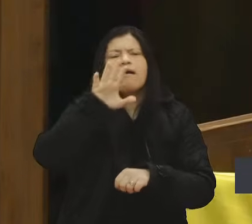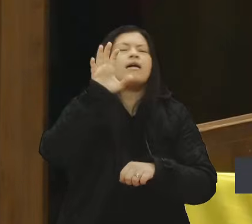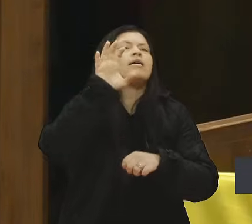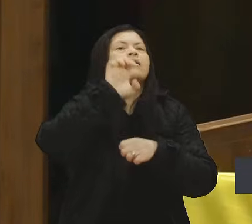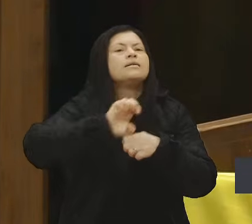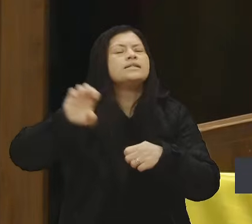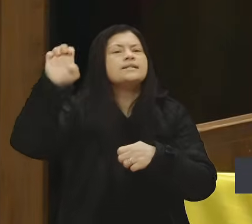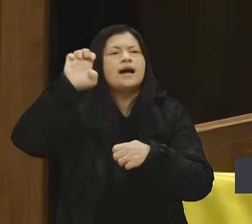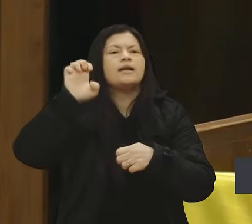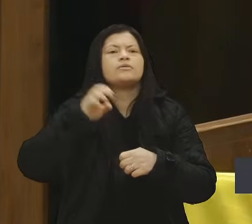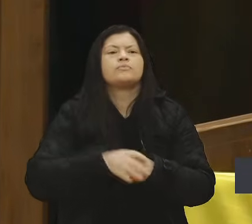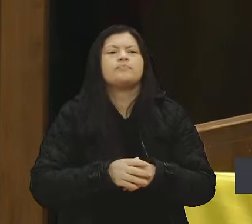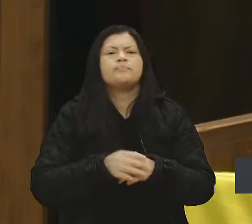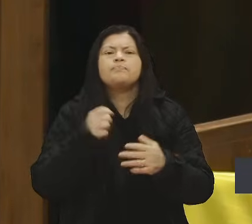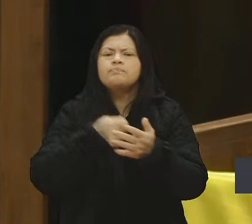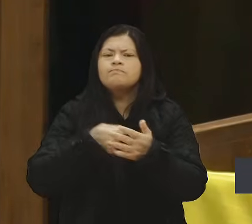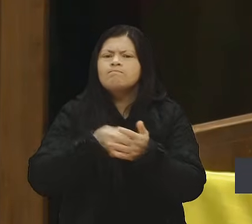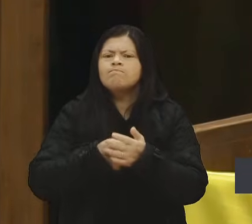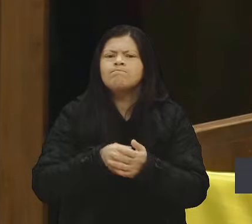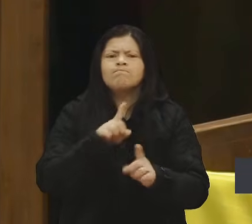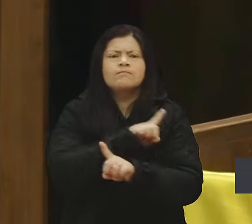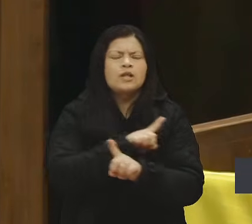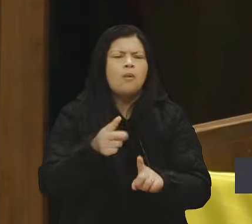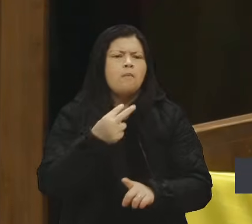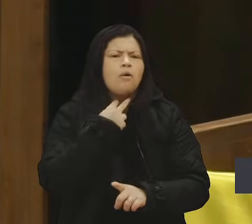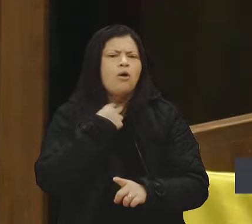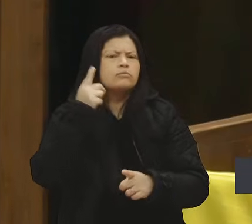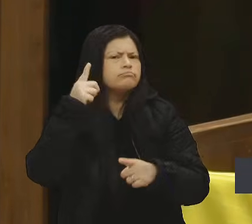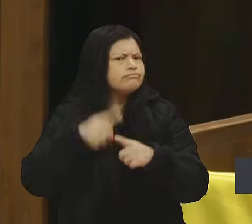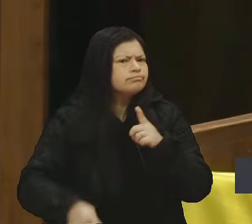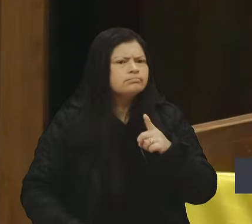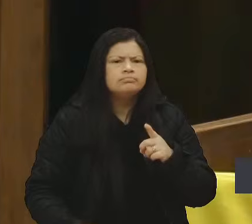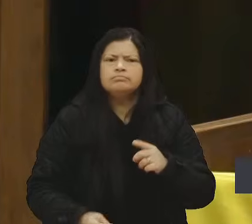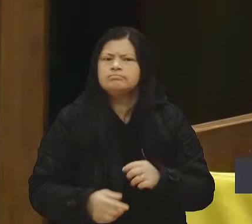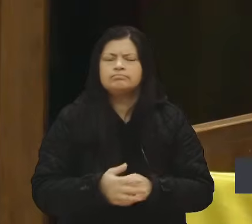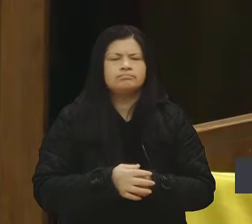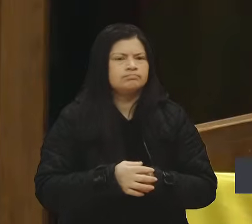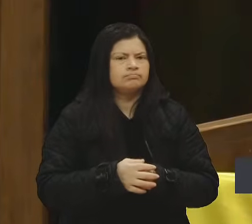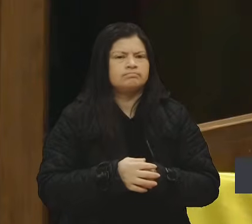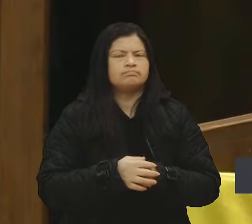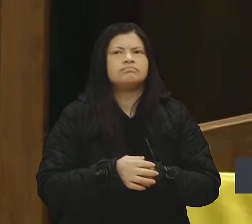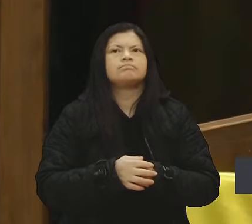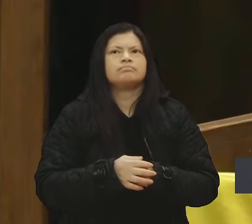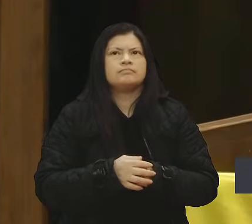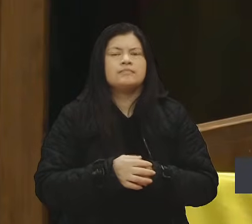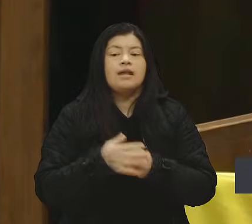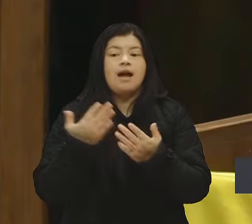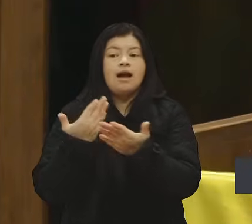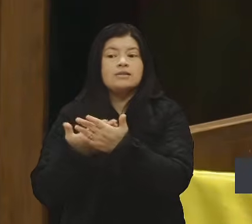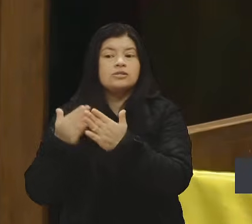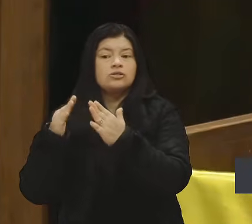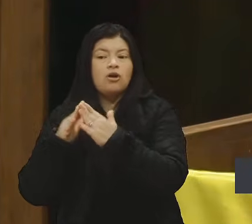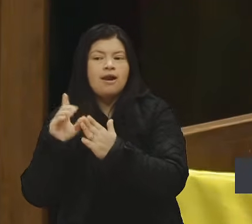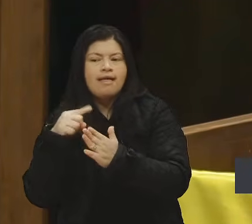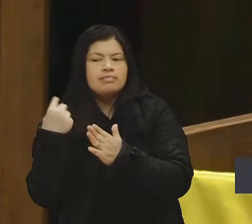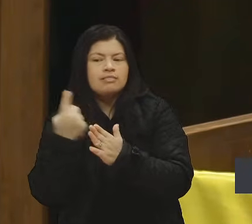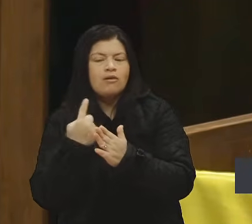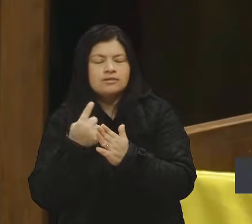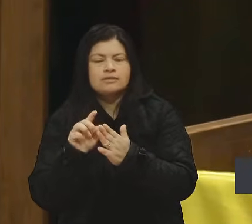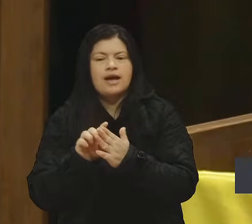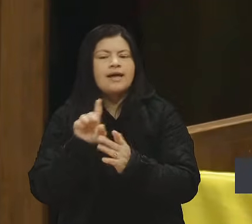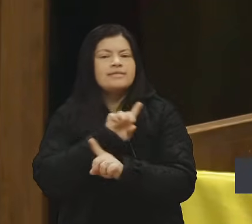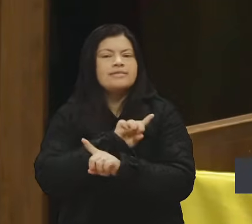denúncia, resistindo a esse absurdo, porque isso não pode acontecer. A escola é nossa, ela não